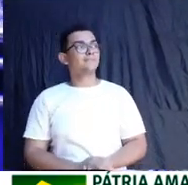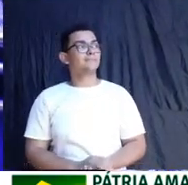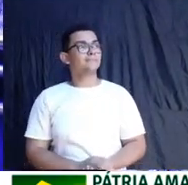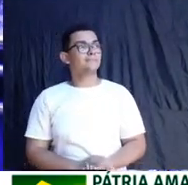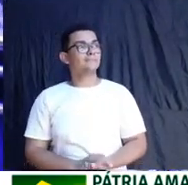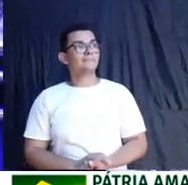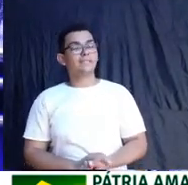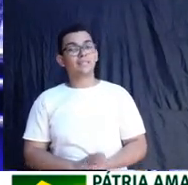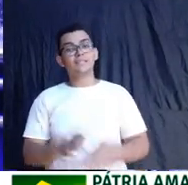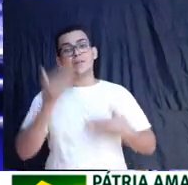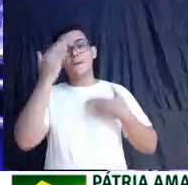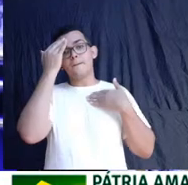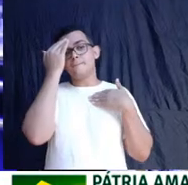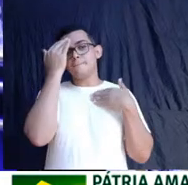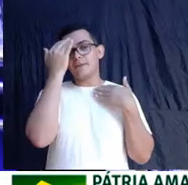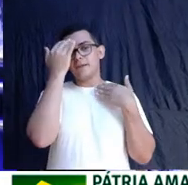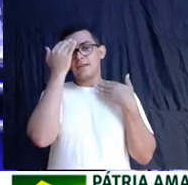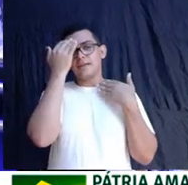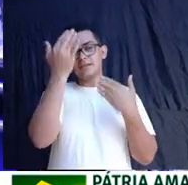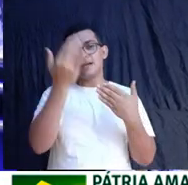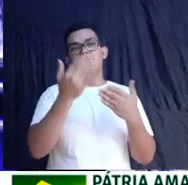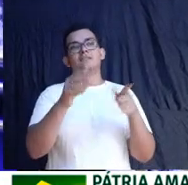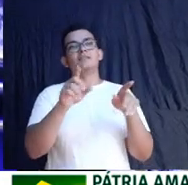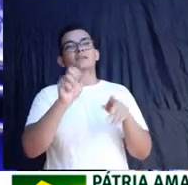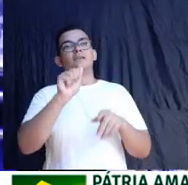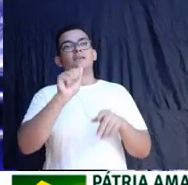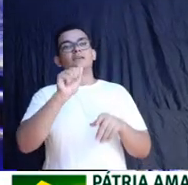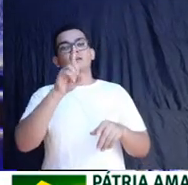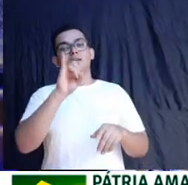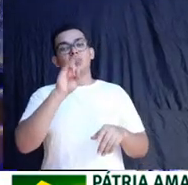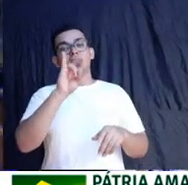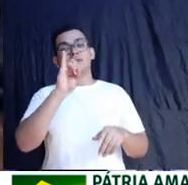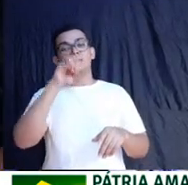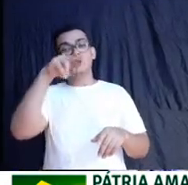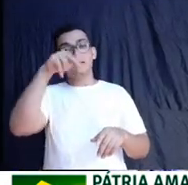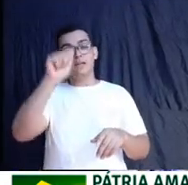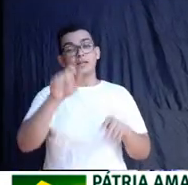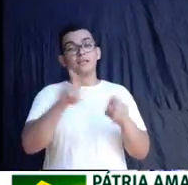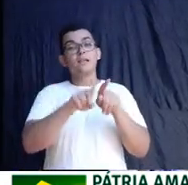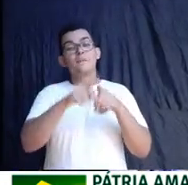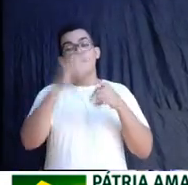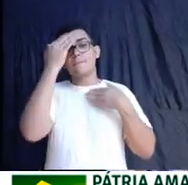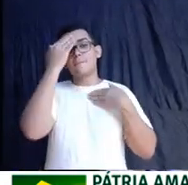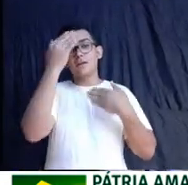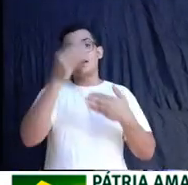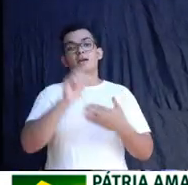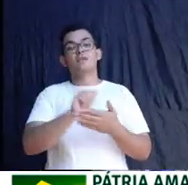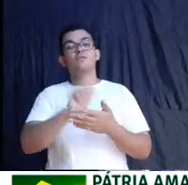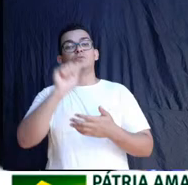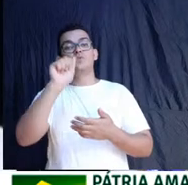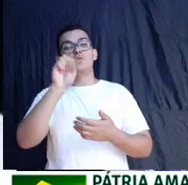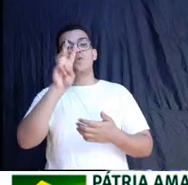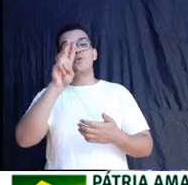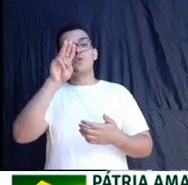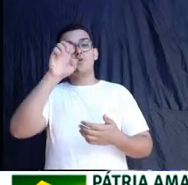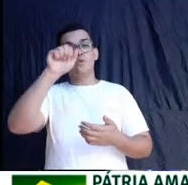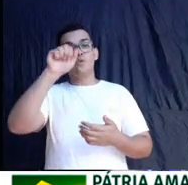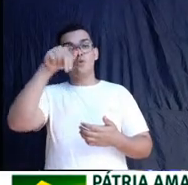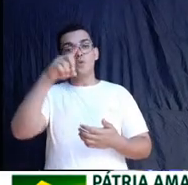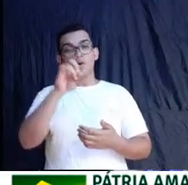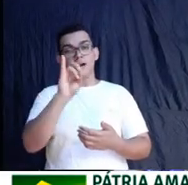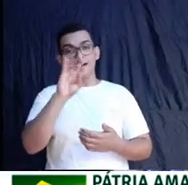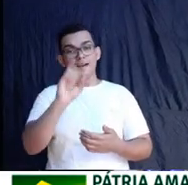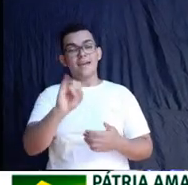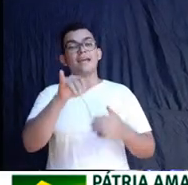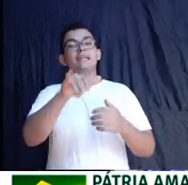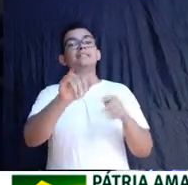Muito obrigado, Adriana. Obrigado o nosso amigo... O André. O André e o nosso amigo Joab do Carrão. Isso. O Carrão. Muito obrigado,